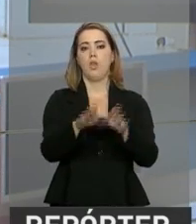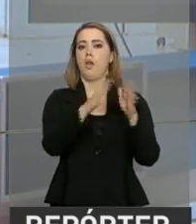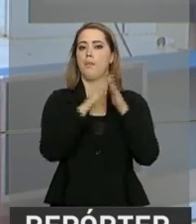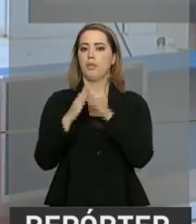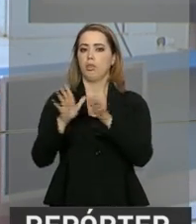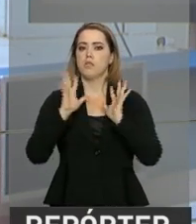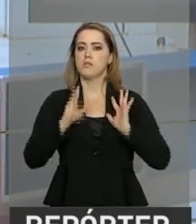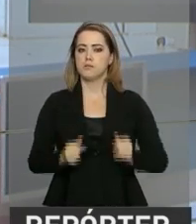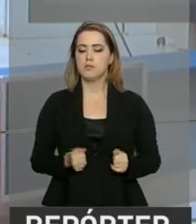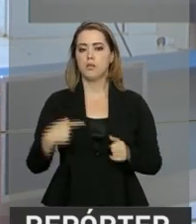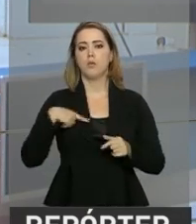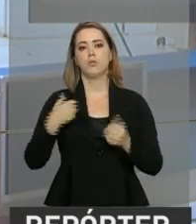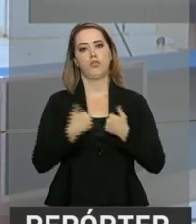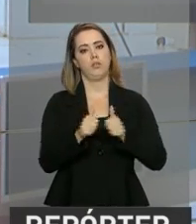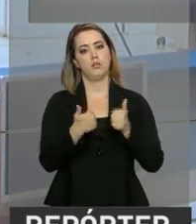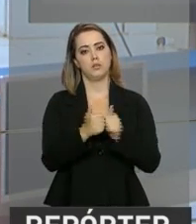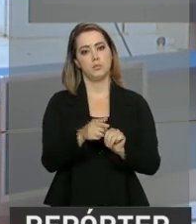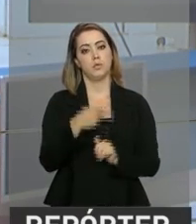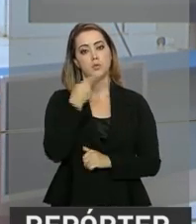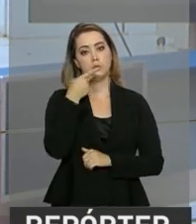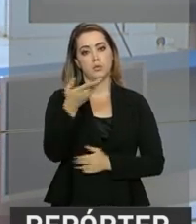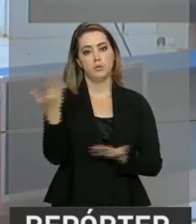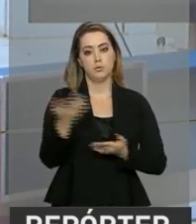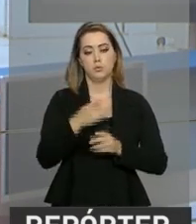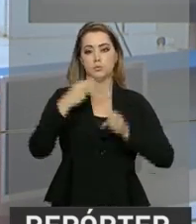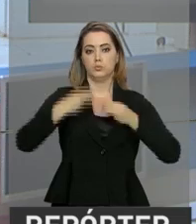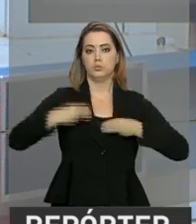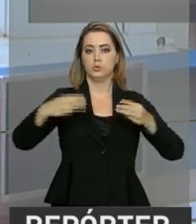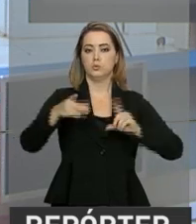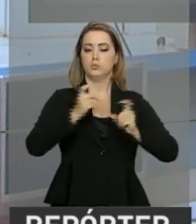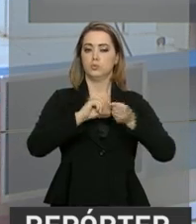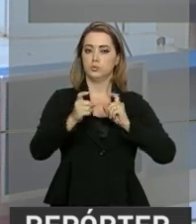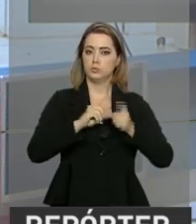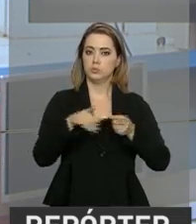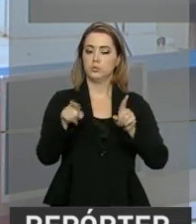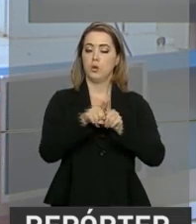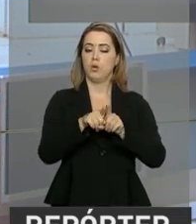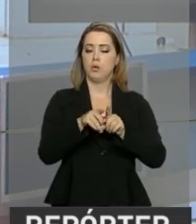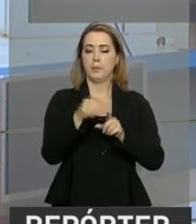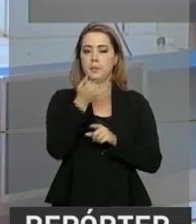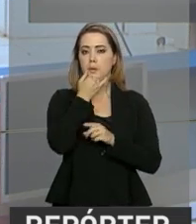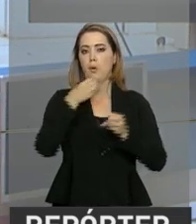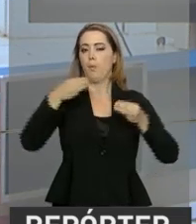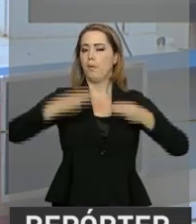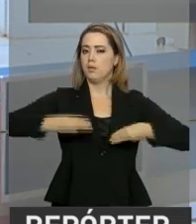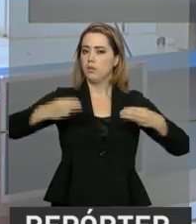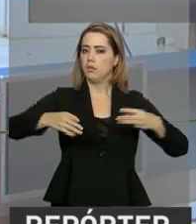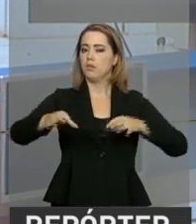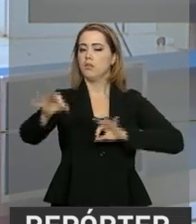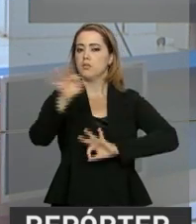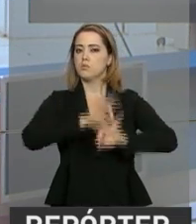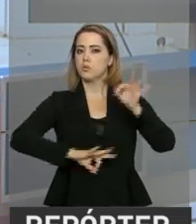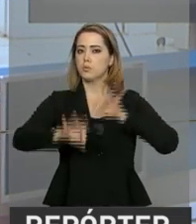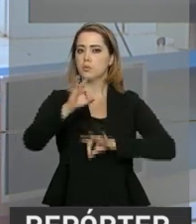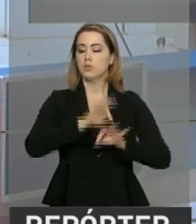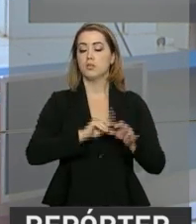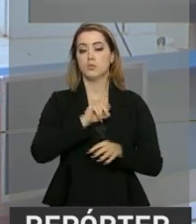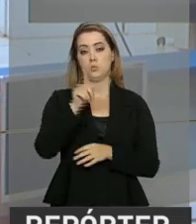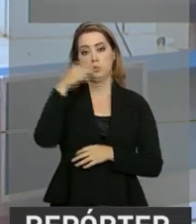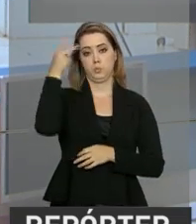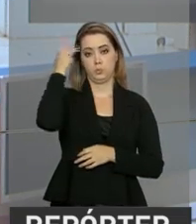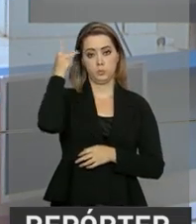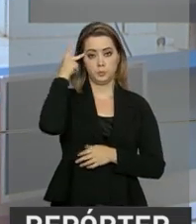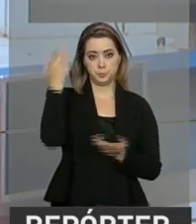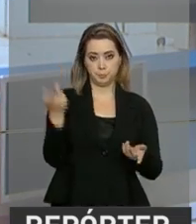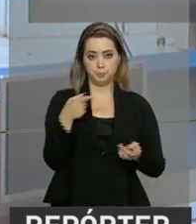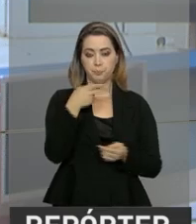saneamento e mobilidade. É o que afirmou hoje o ministro do Planejamento, Diogo Oliveira, após participar de um seminário para empresários em São Paulo.